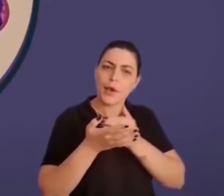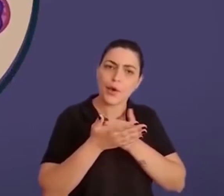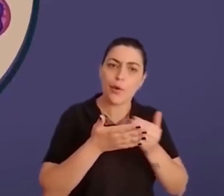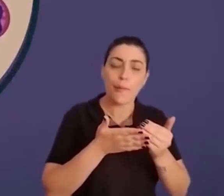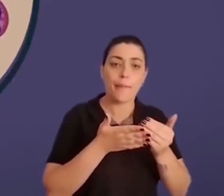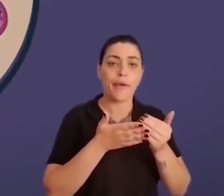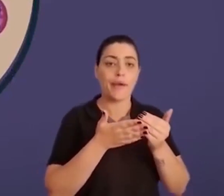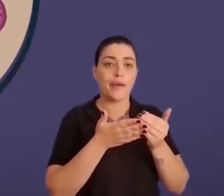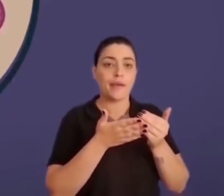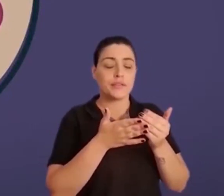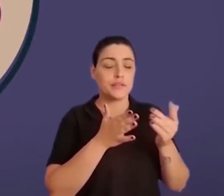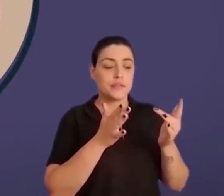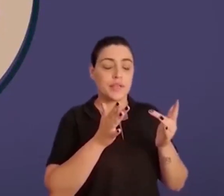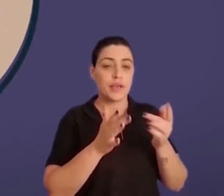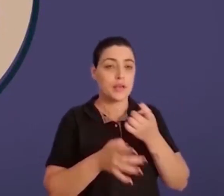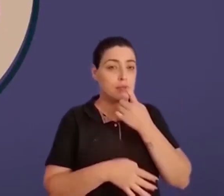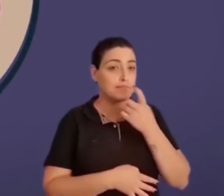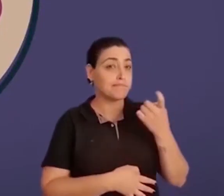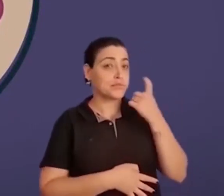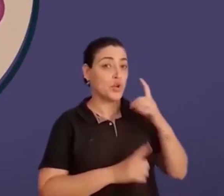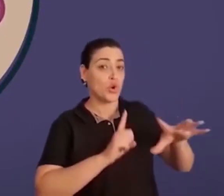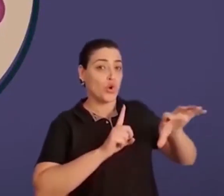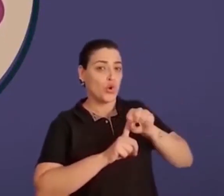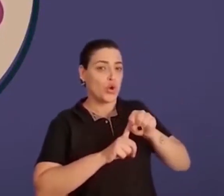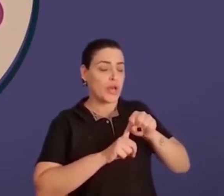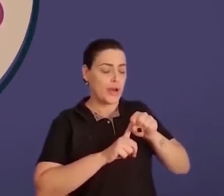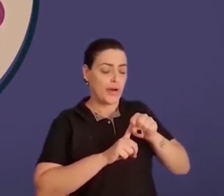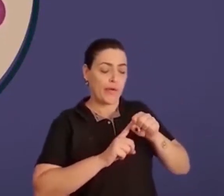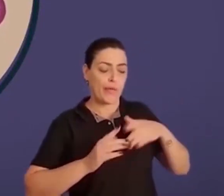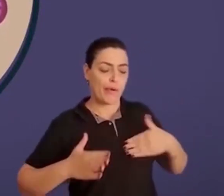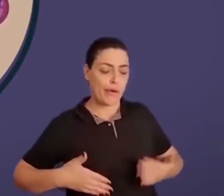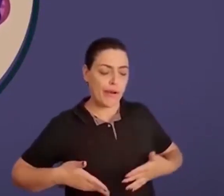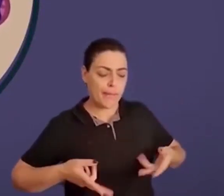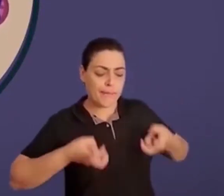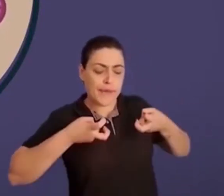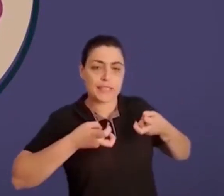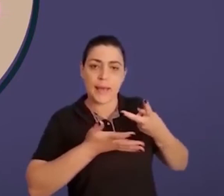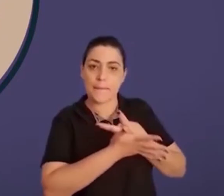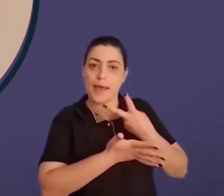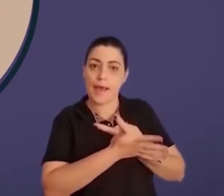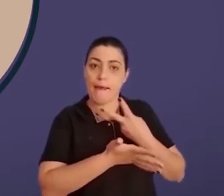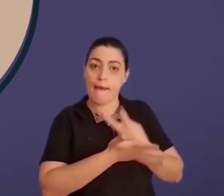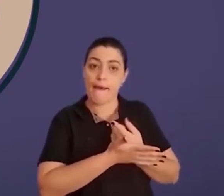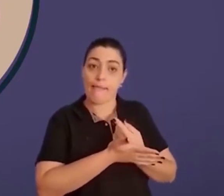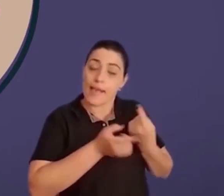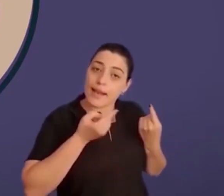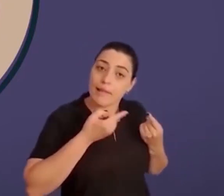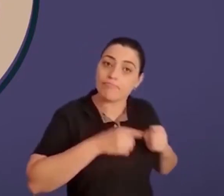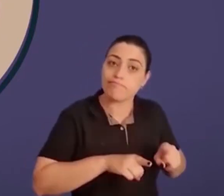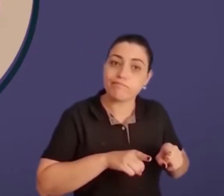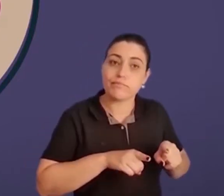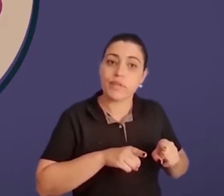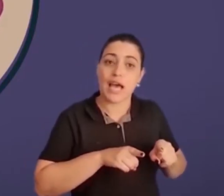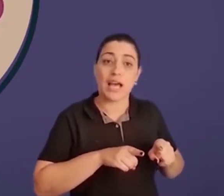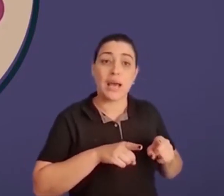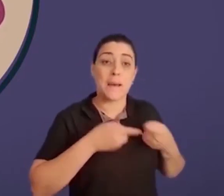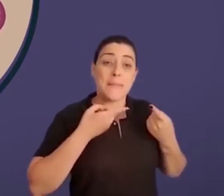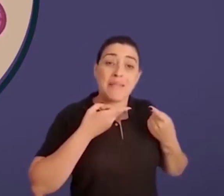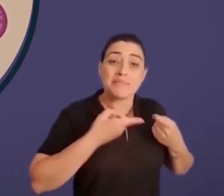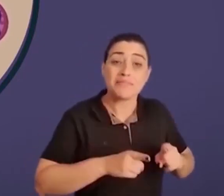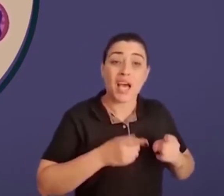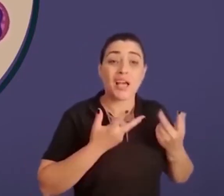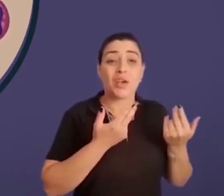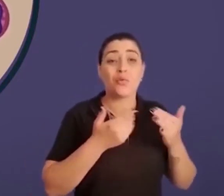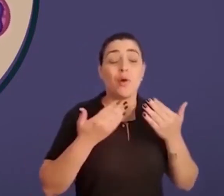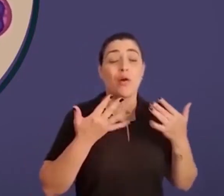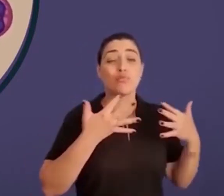horas, quando o organismo percebe que tem algo de errado acontecendo. Esse tipo de resposta não é específico para cada tipo de invasão. São